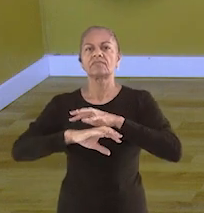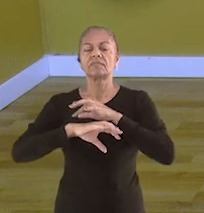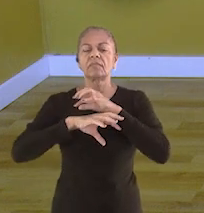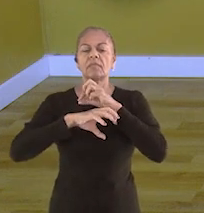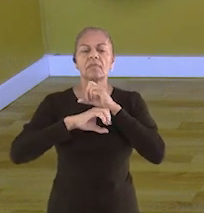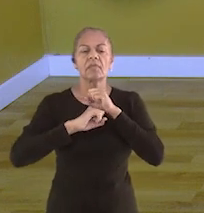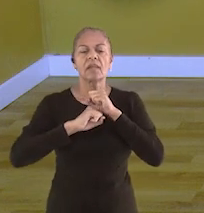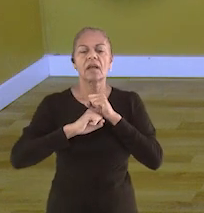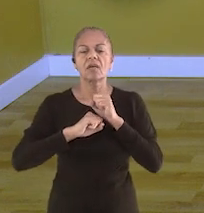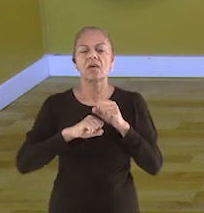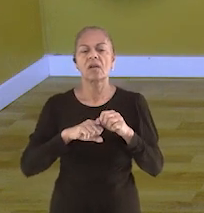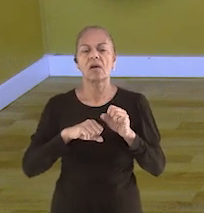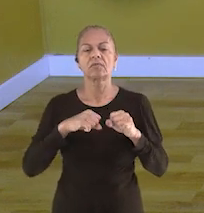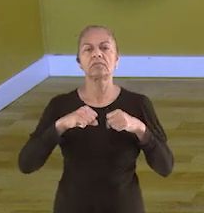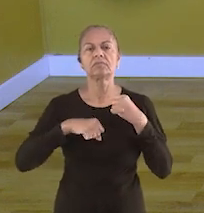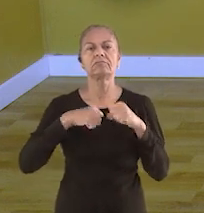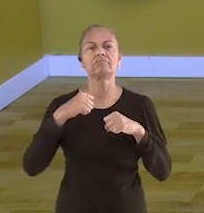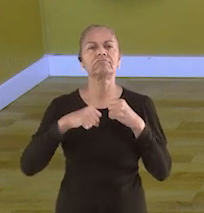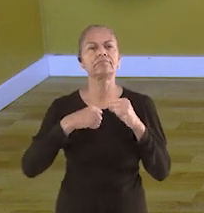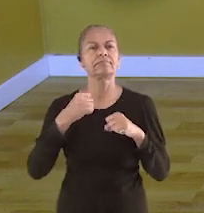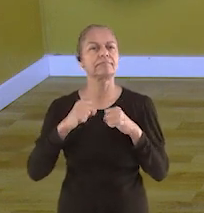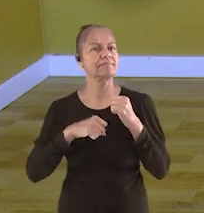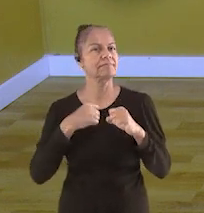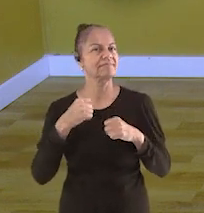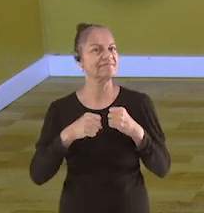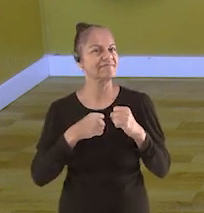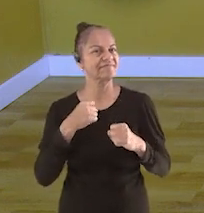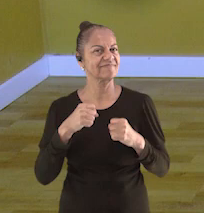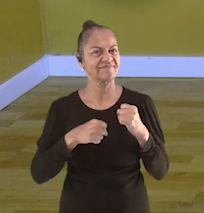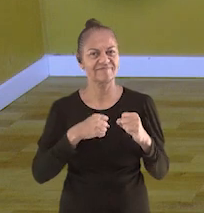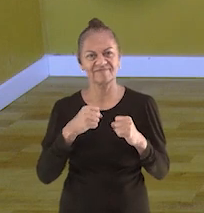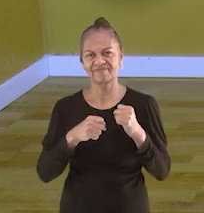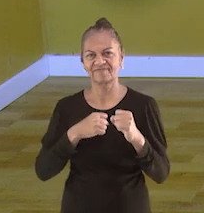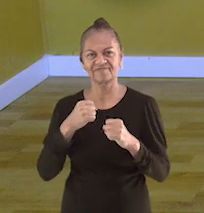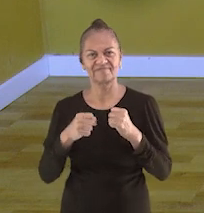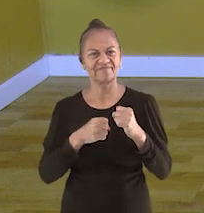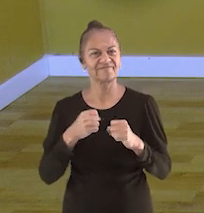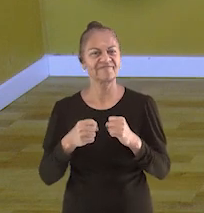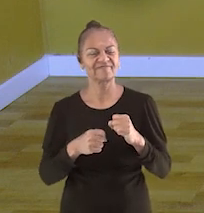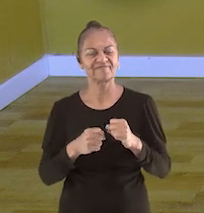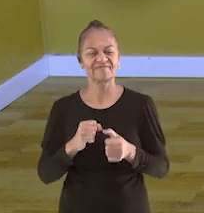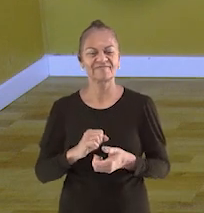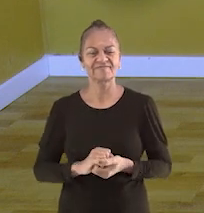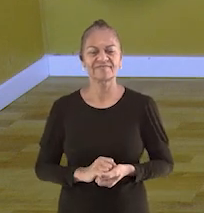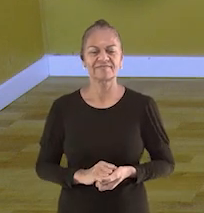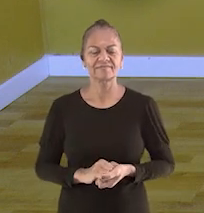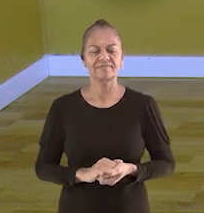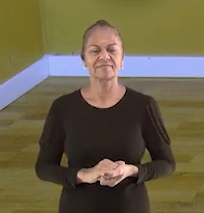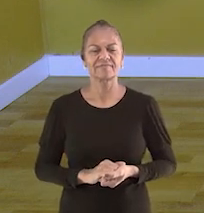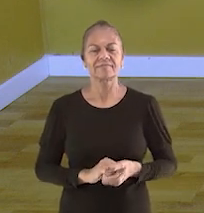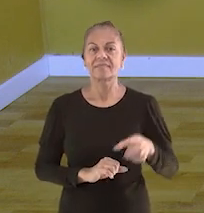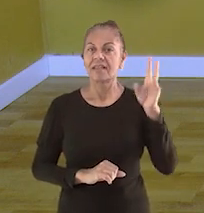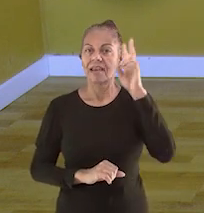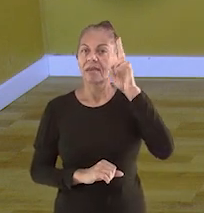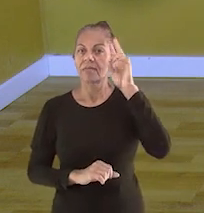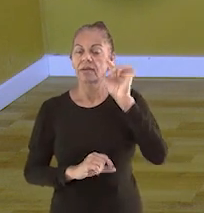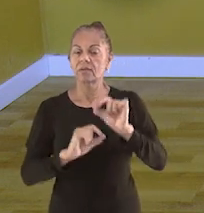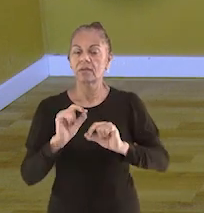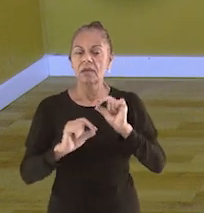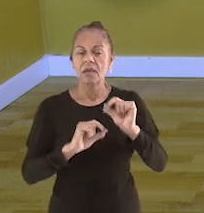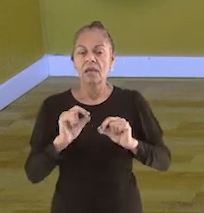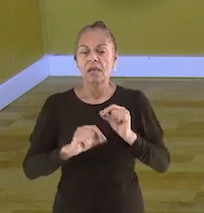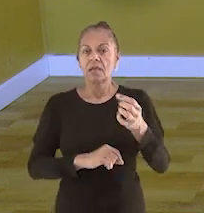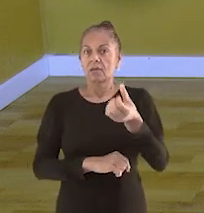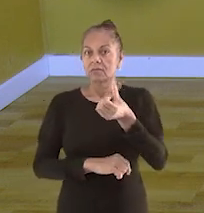Foi. Boa, vamos lá, hein? Cada um no seu ritmo. Lembrando, esse é o nosso